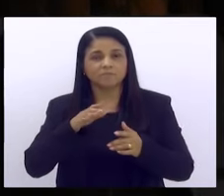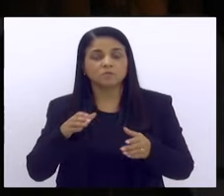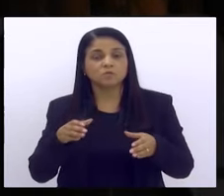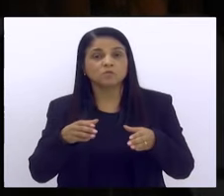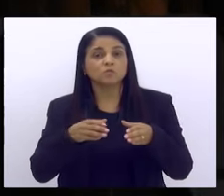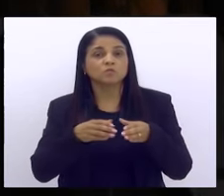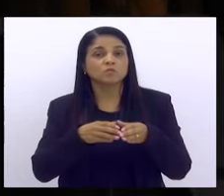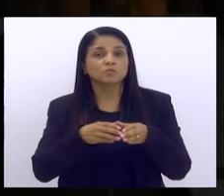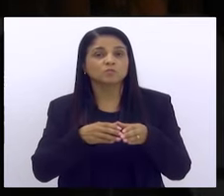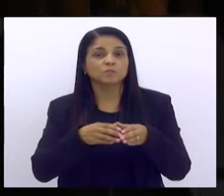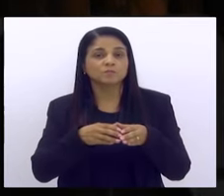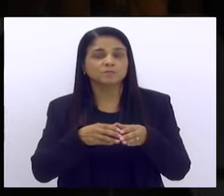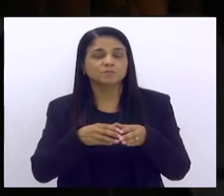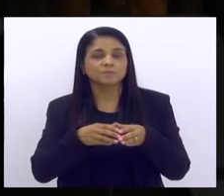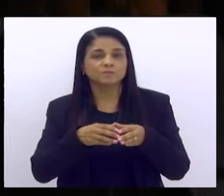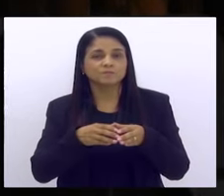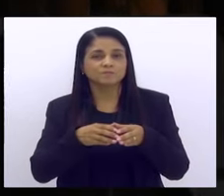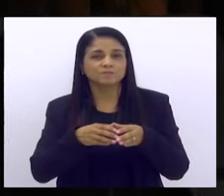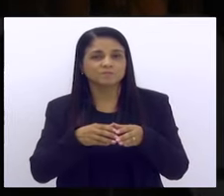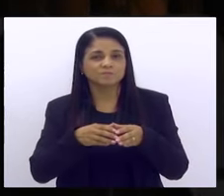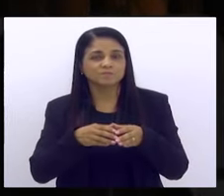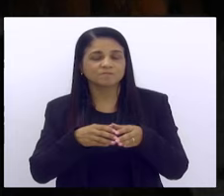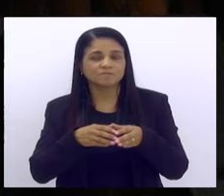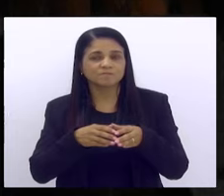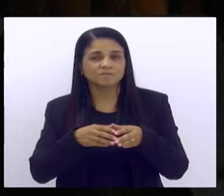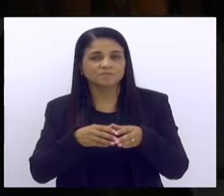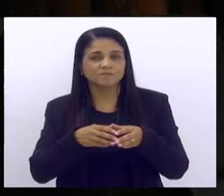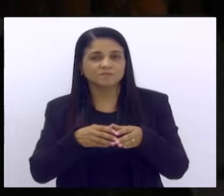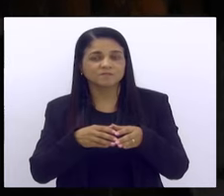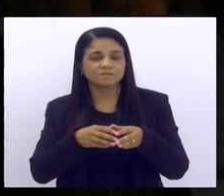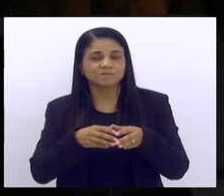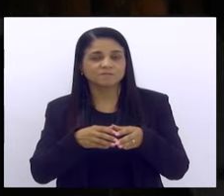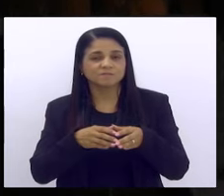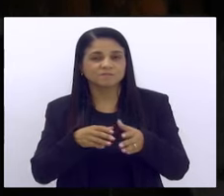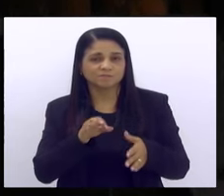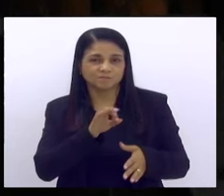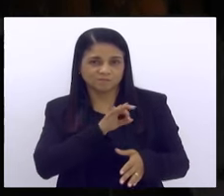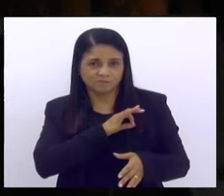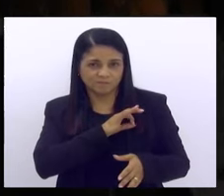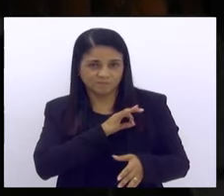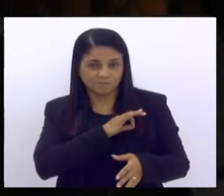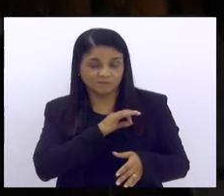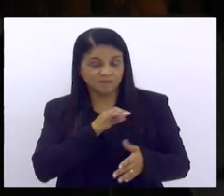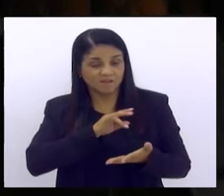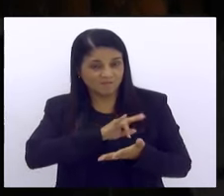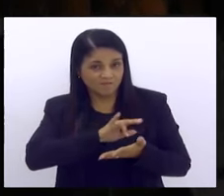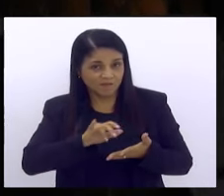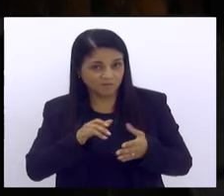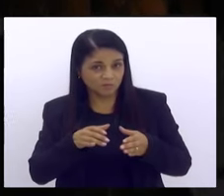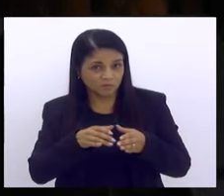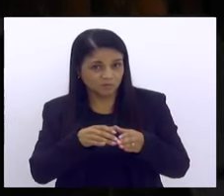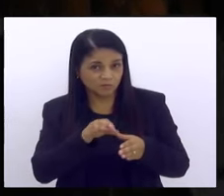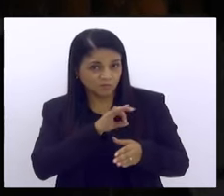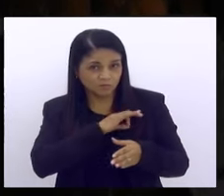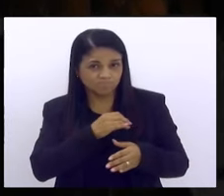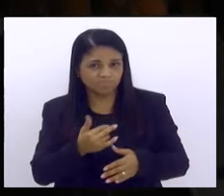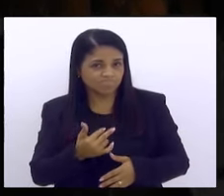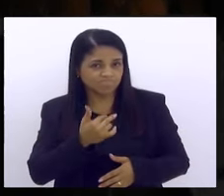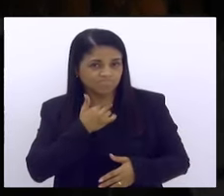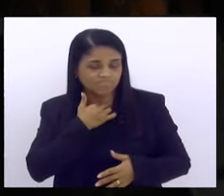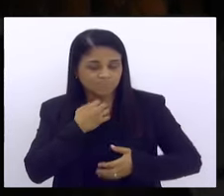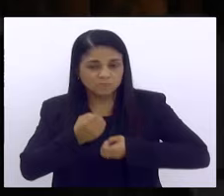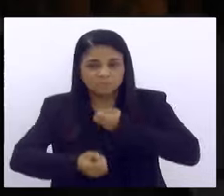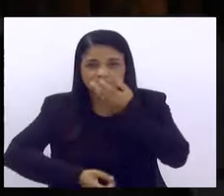corporação. A corporação, diversas vezes, não pôde se expressar, não